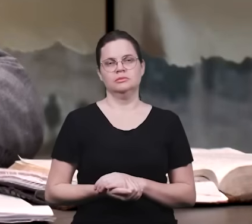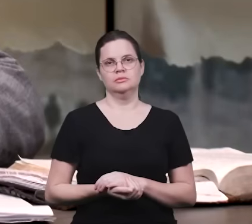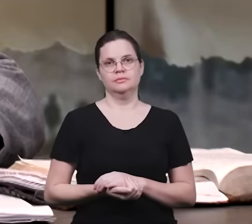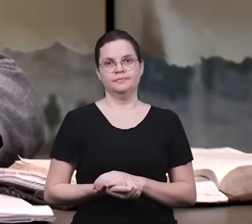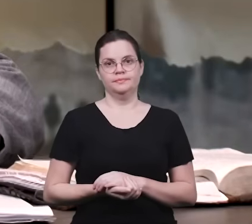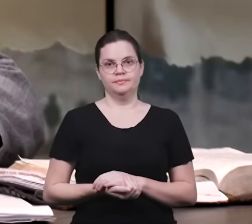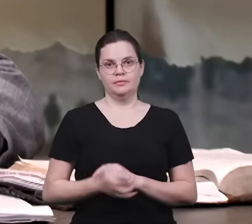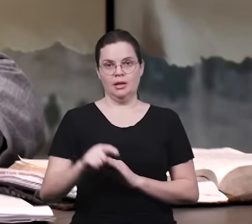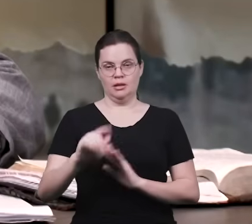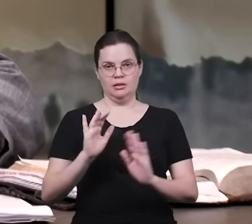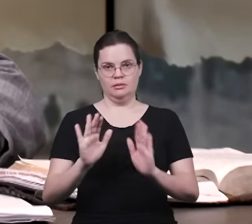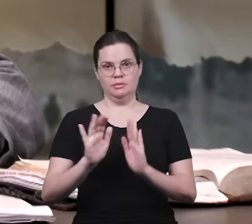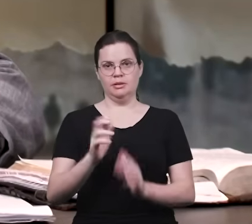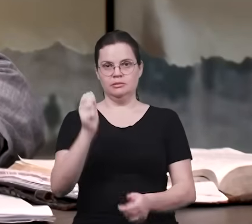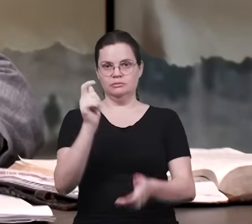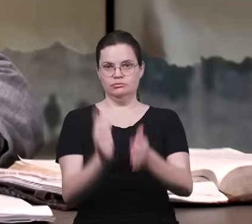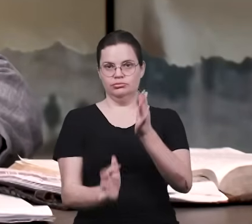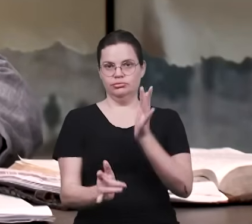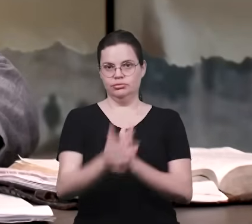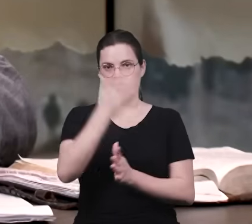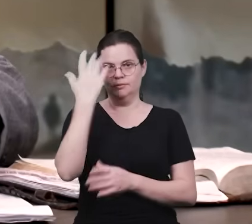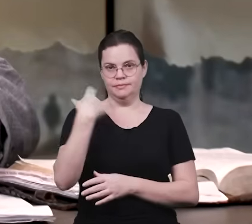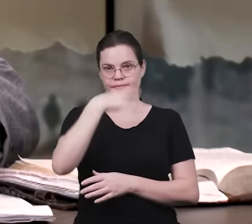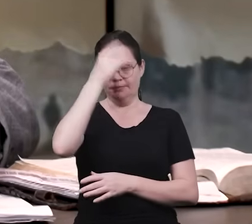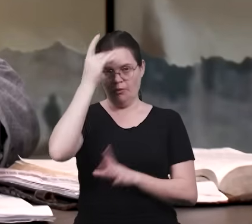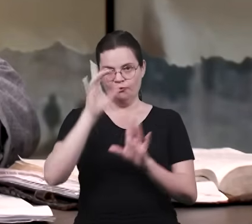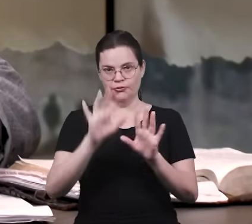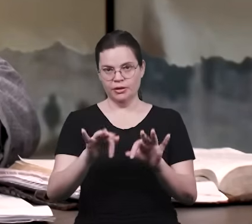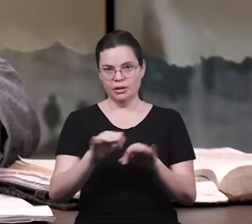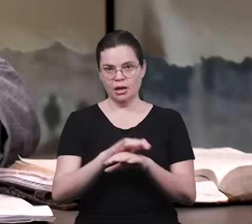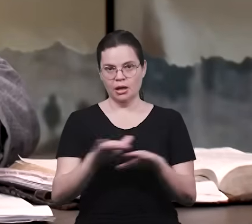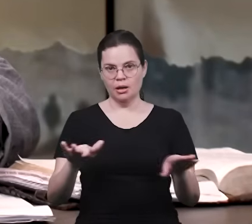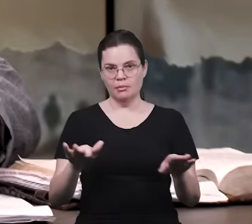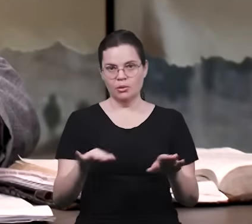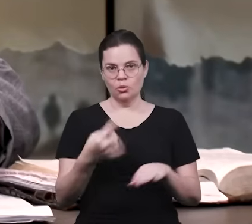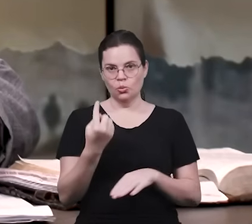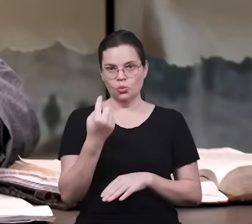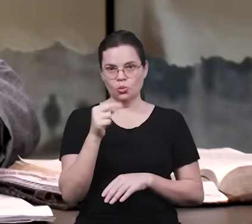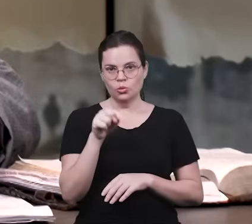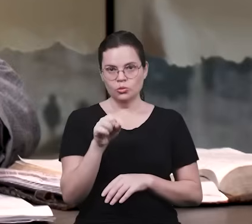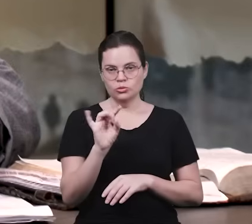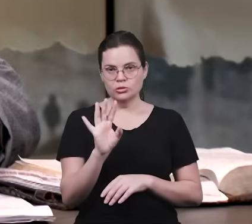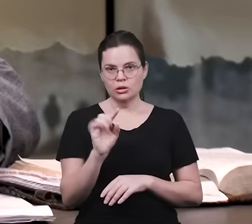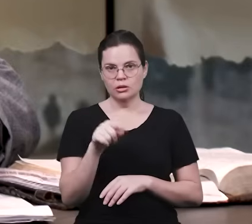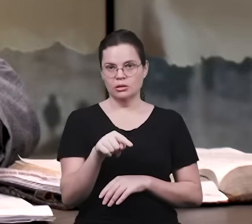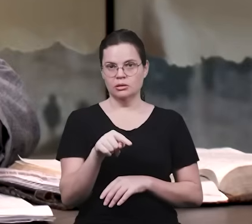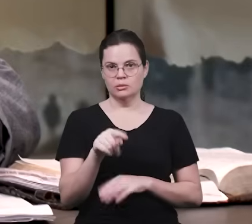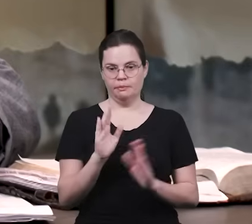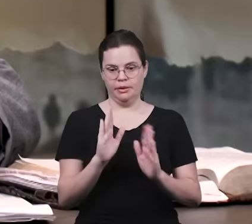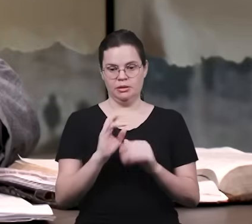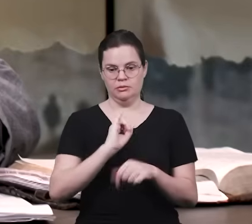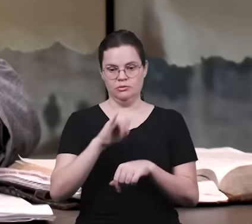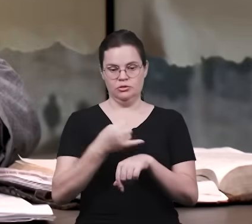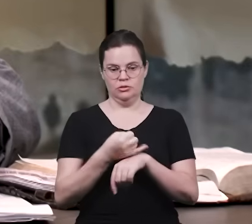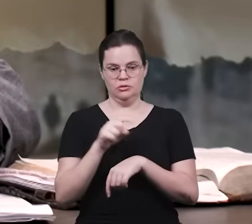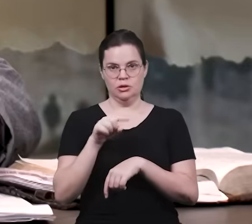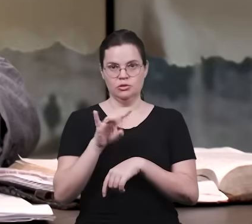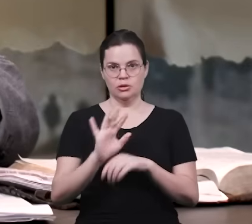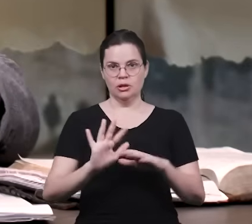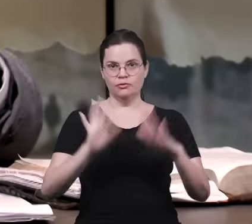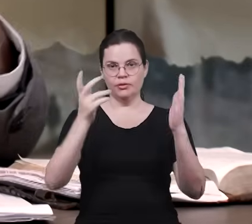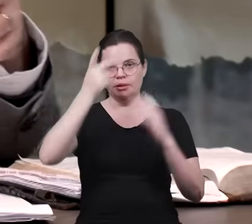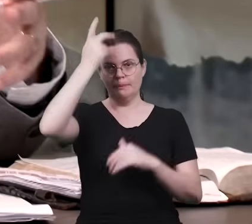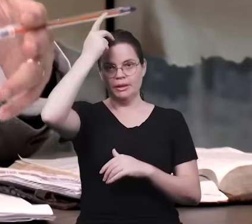esse derramamento do Espírito Santo, ele não acabou ali, ele não se encerrou ali, porque a festa